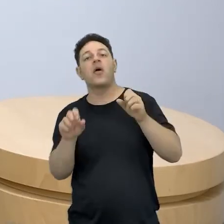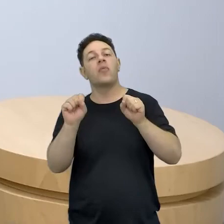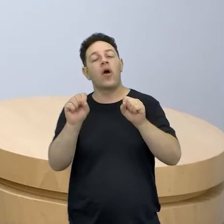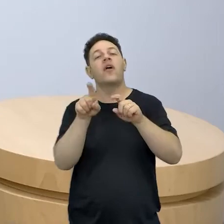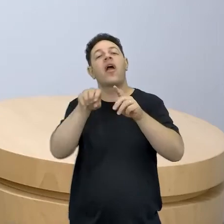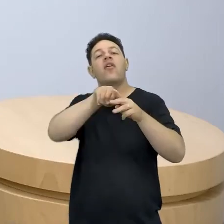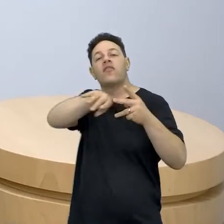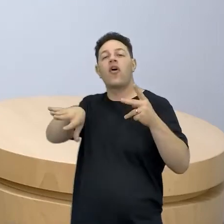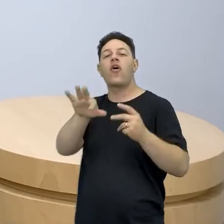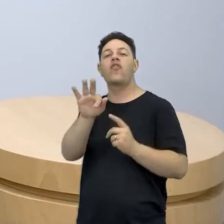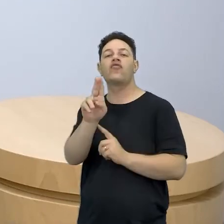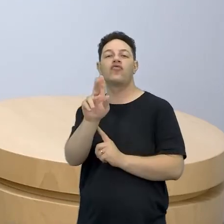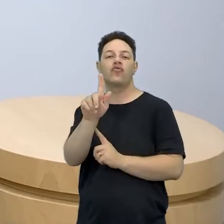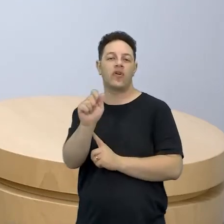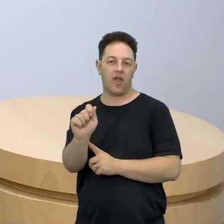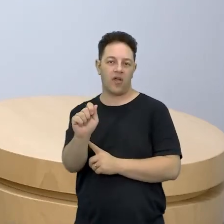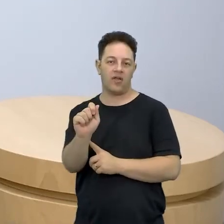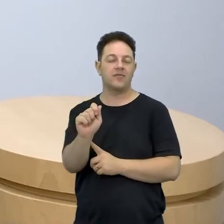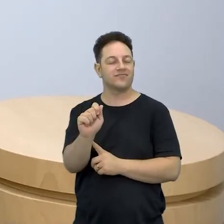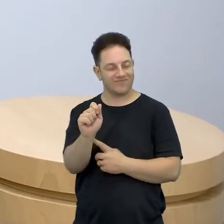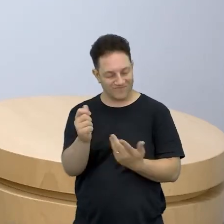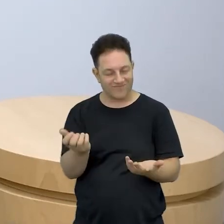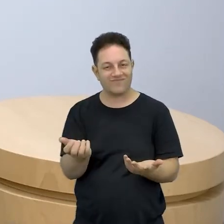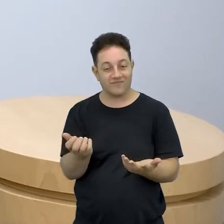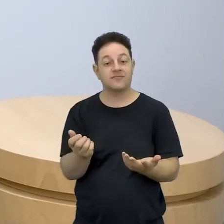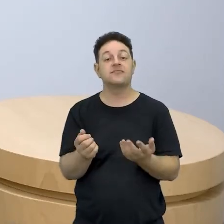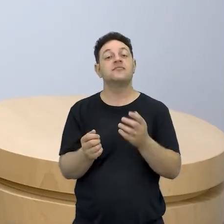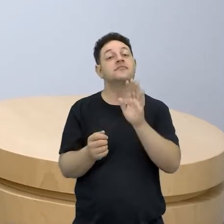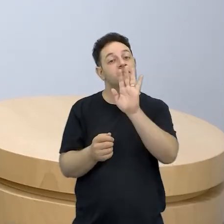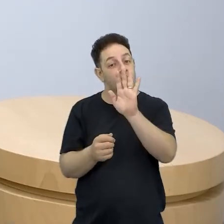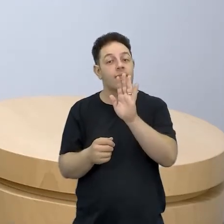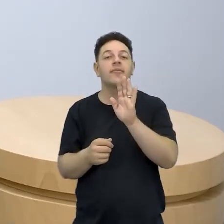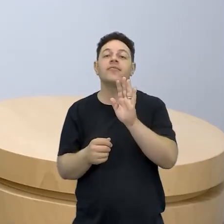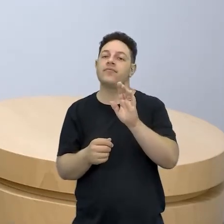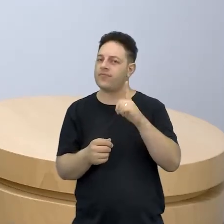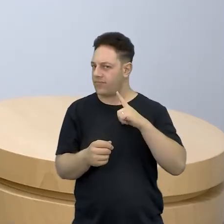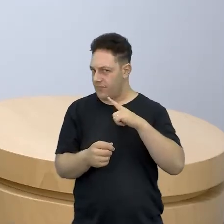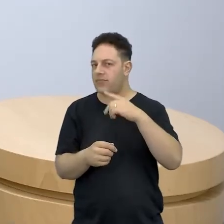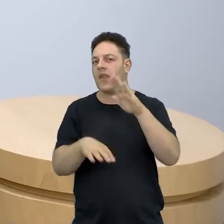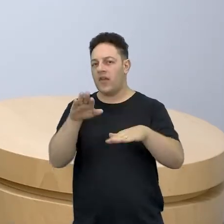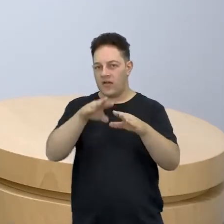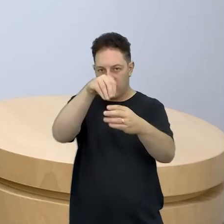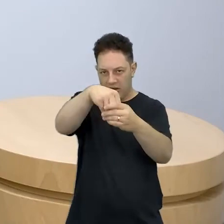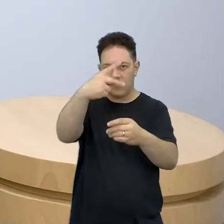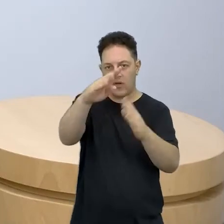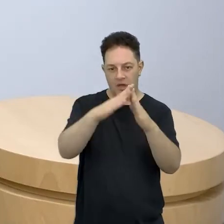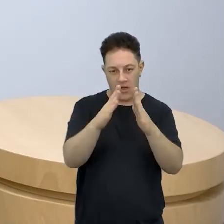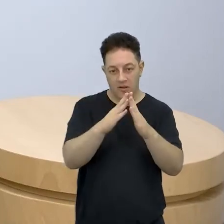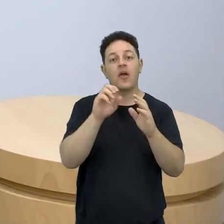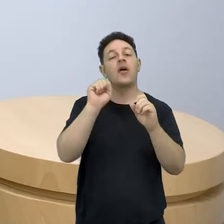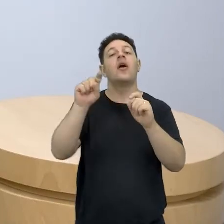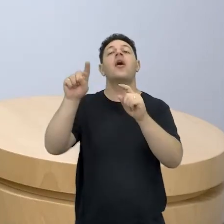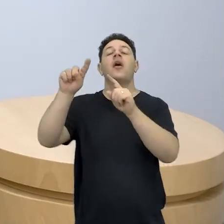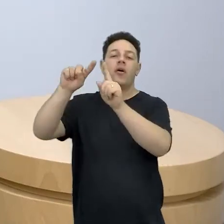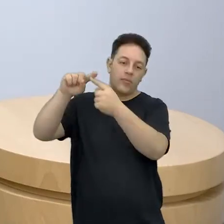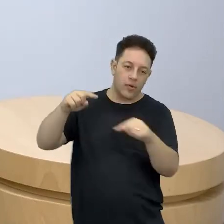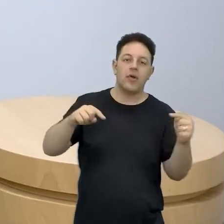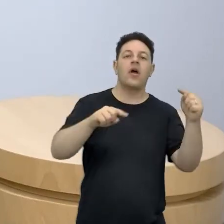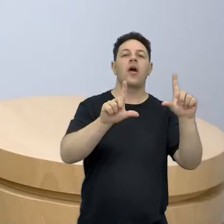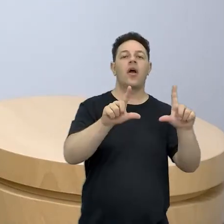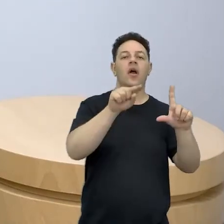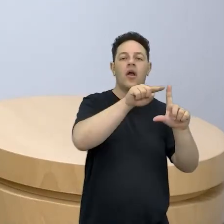fuga de corrente. E isso, embora esteja presente dentro da sua casa, ele já passa pelo relógio. Quer dizer,